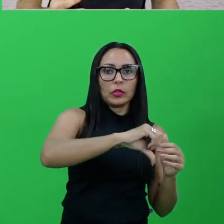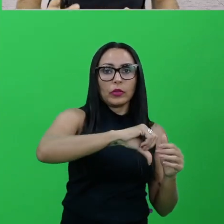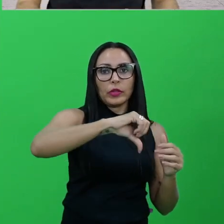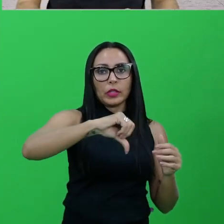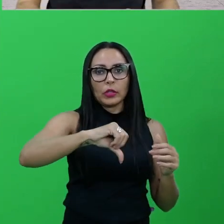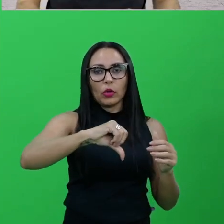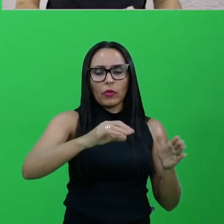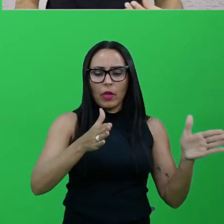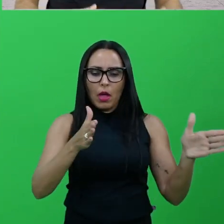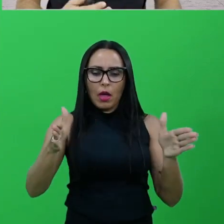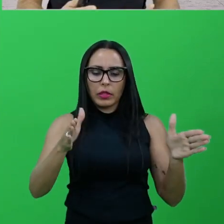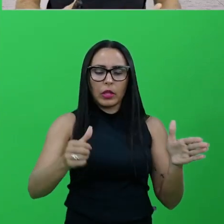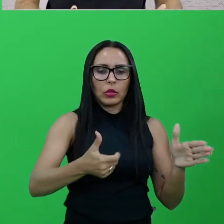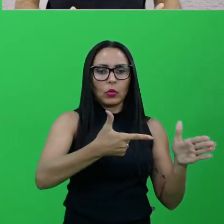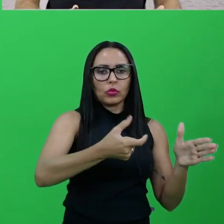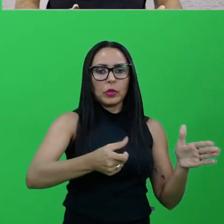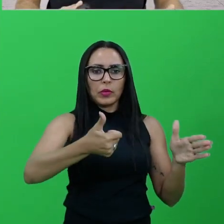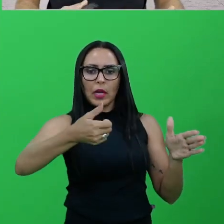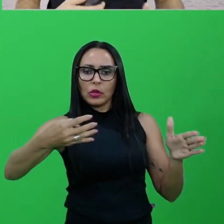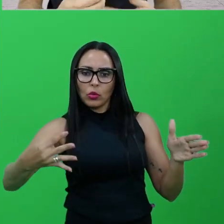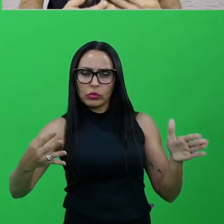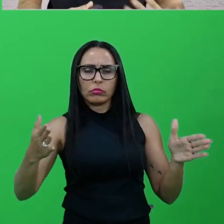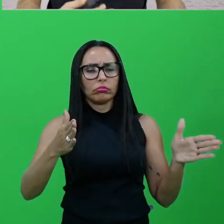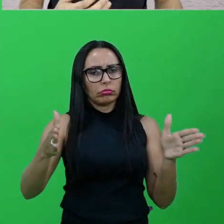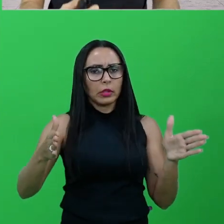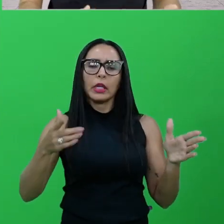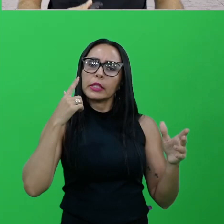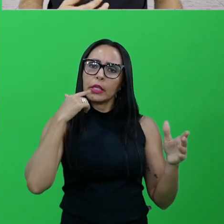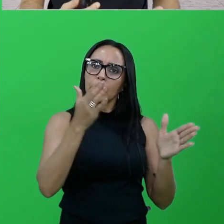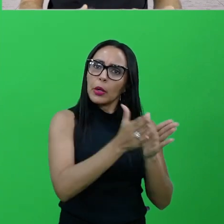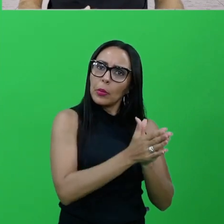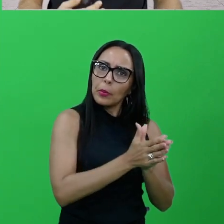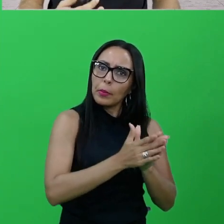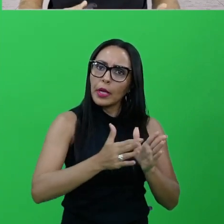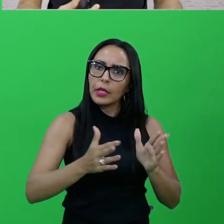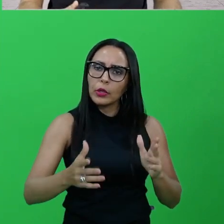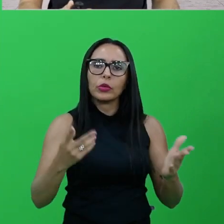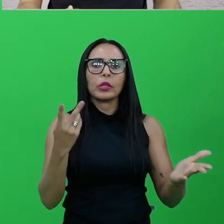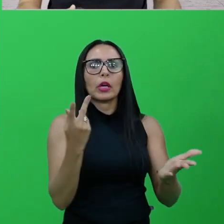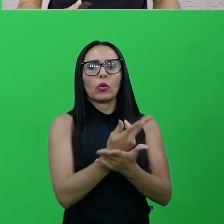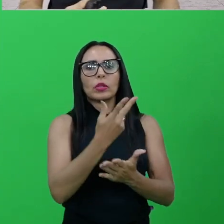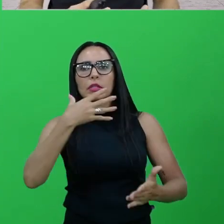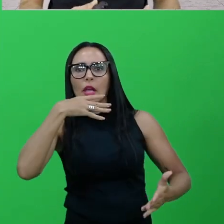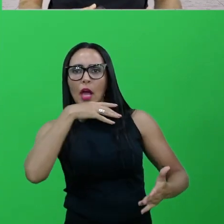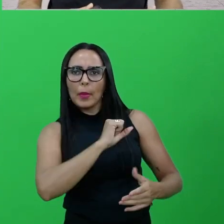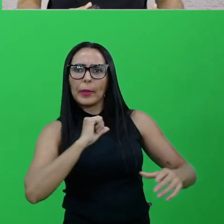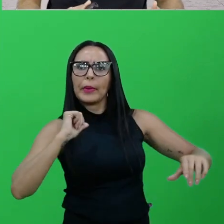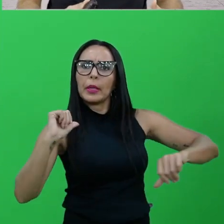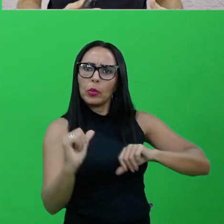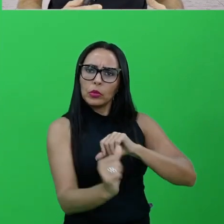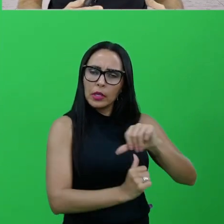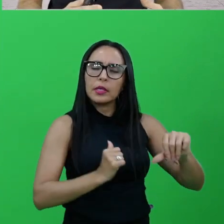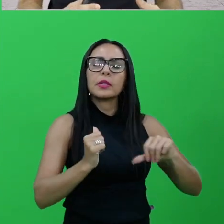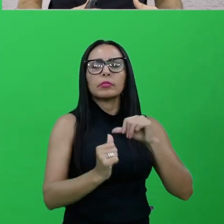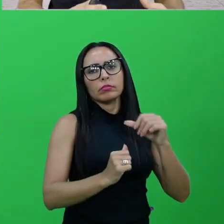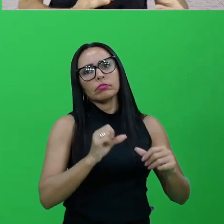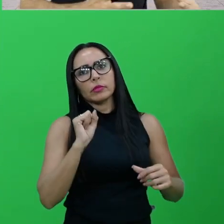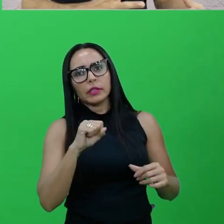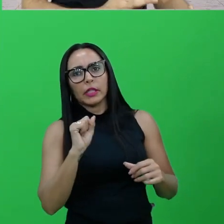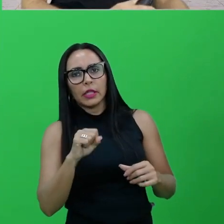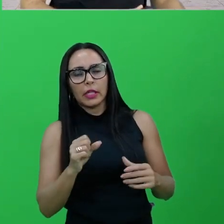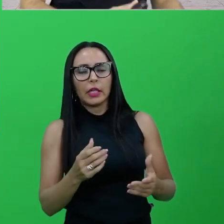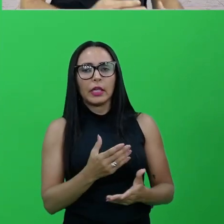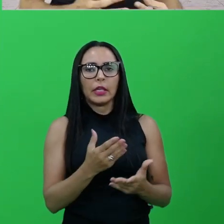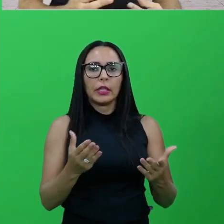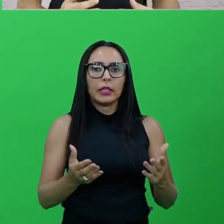1999 a 2014, que é um período, né, como tudo hoje acontece muito rapidamente e muda muito rapidamente, que a gente pode considerar até que já